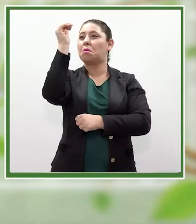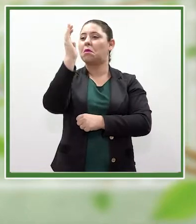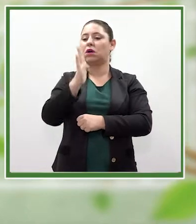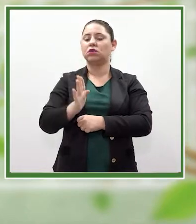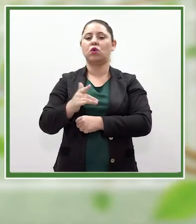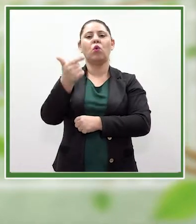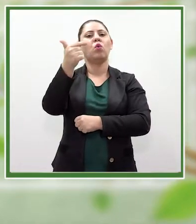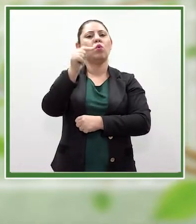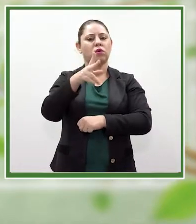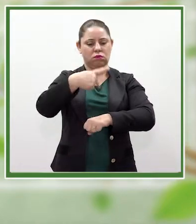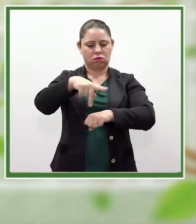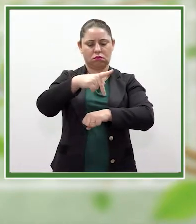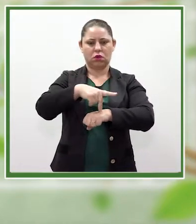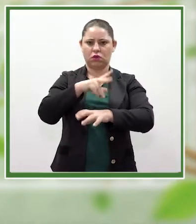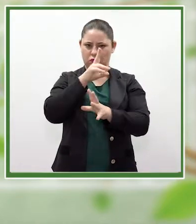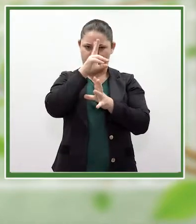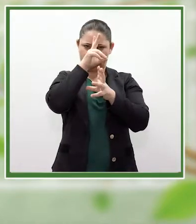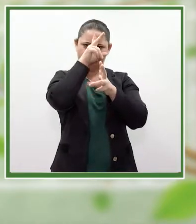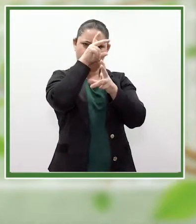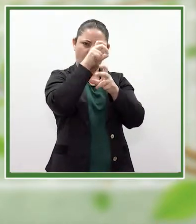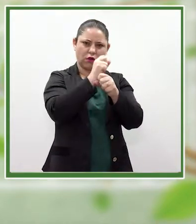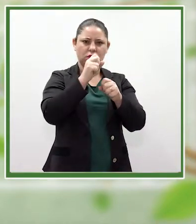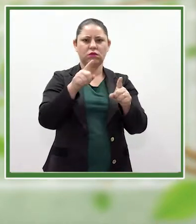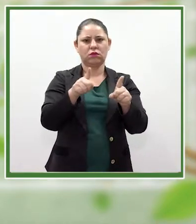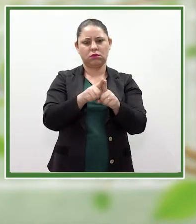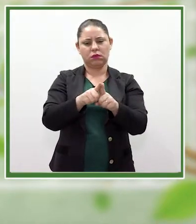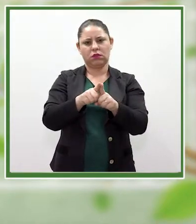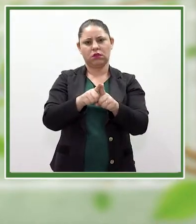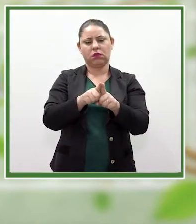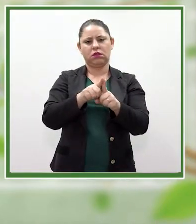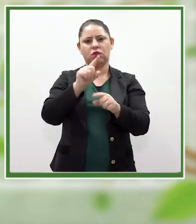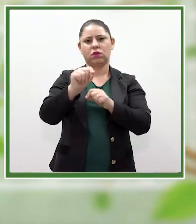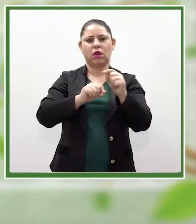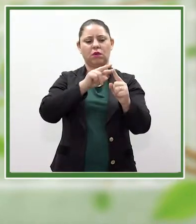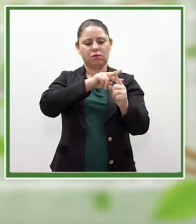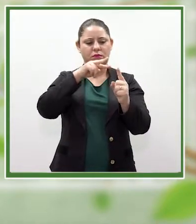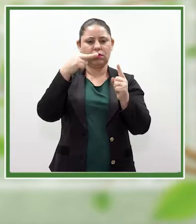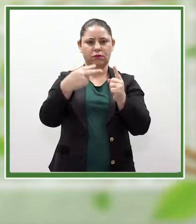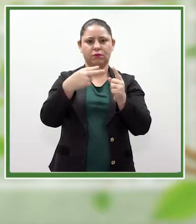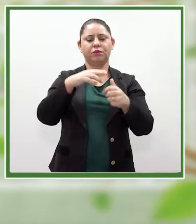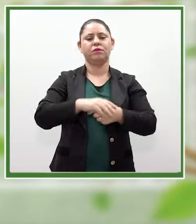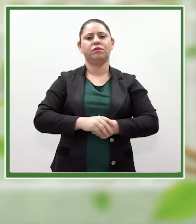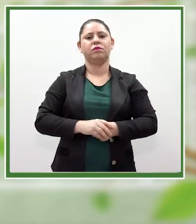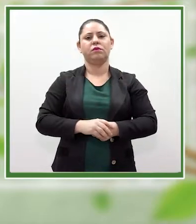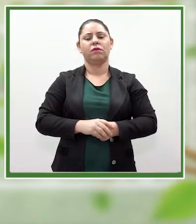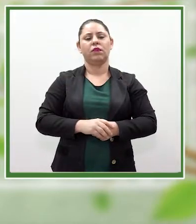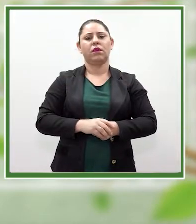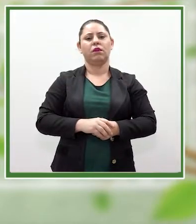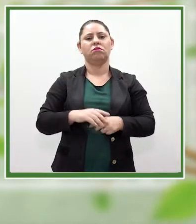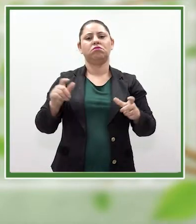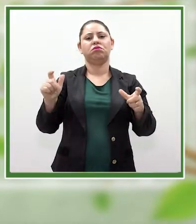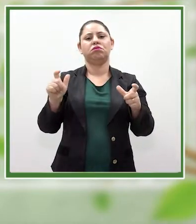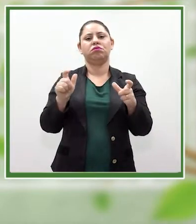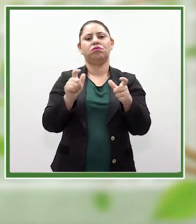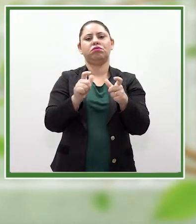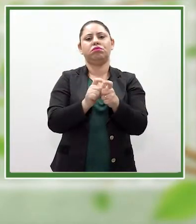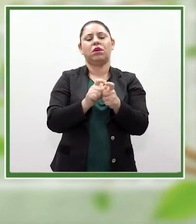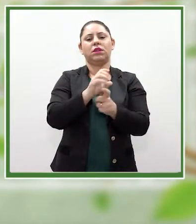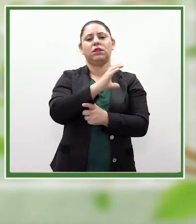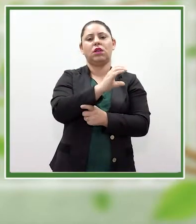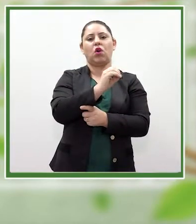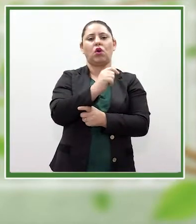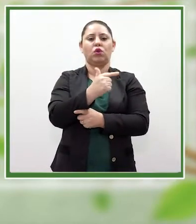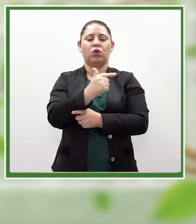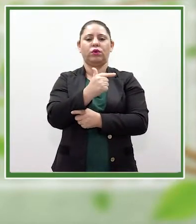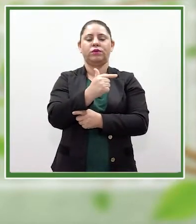2030. Então, vejam aí mais uma vez o Brasil sendo um país bastante forte, né, nessa perspectiva